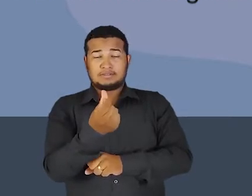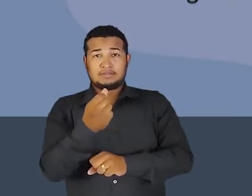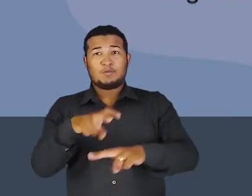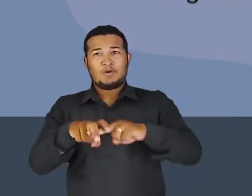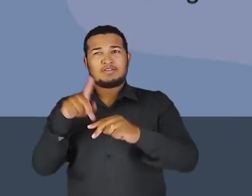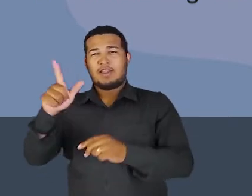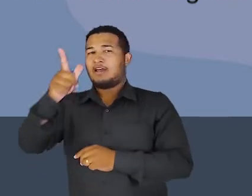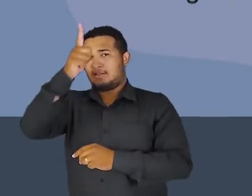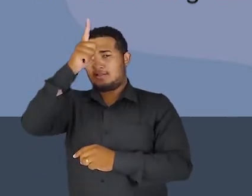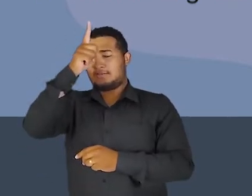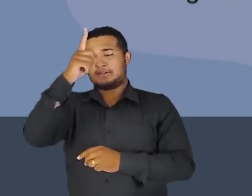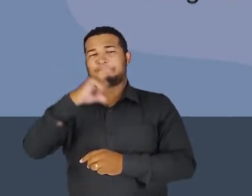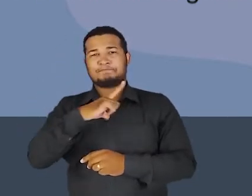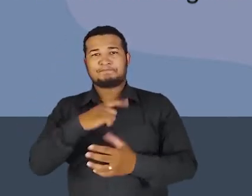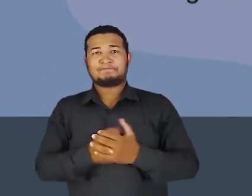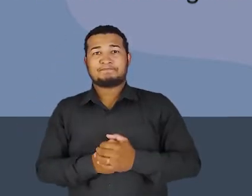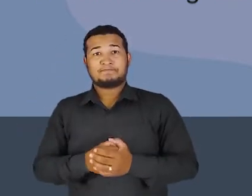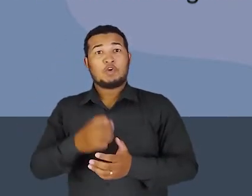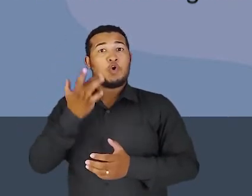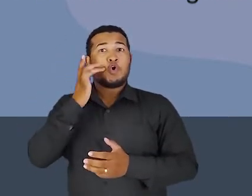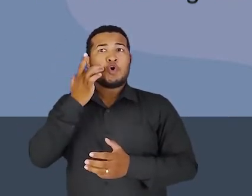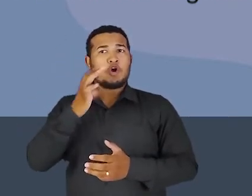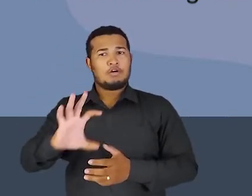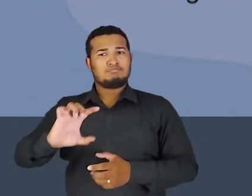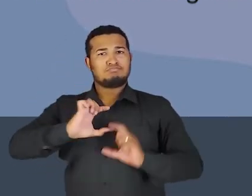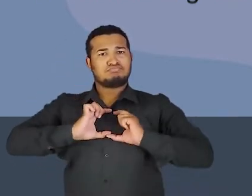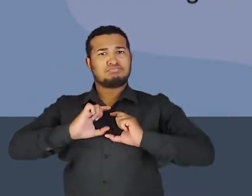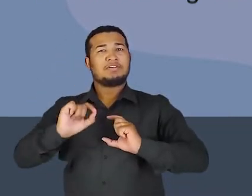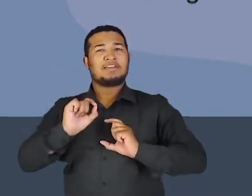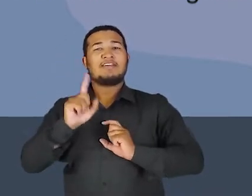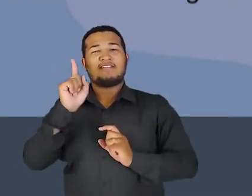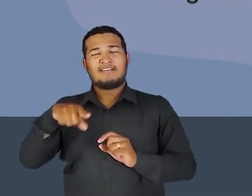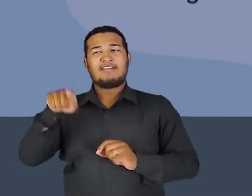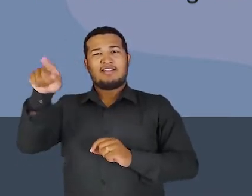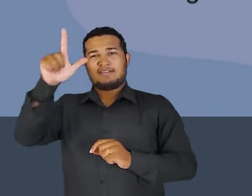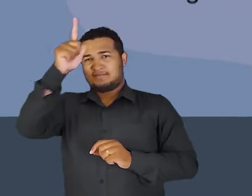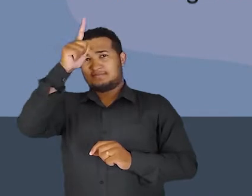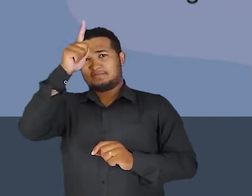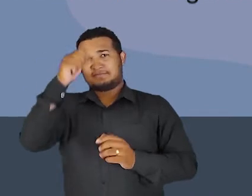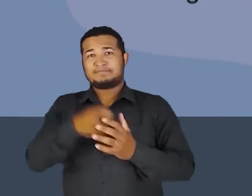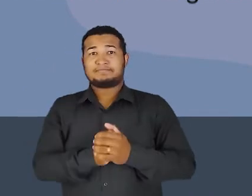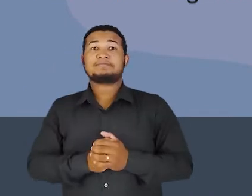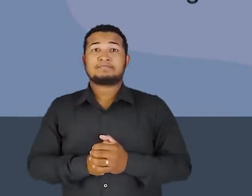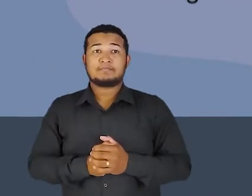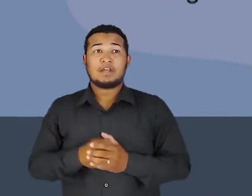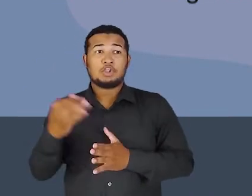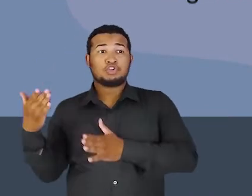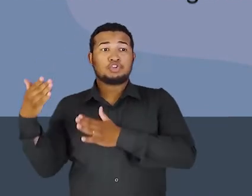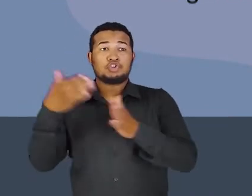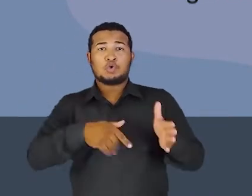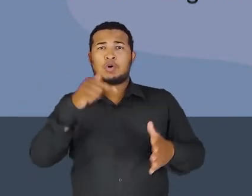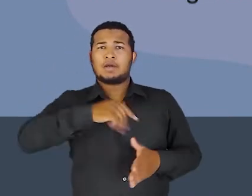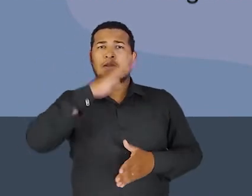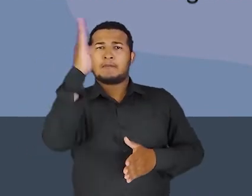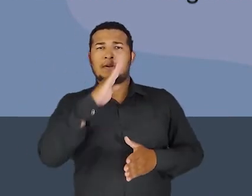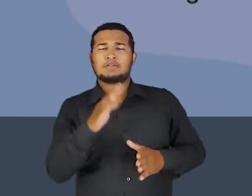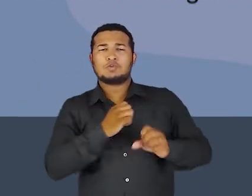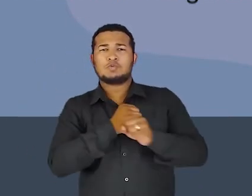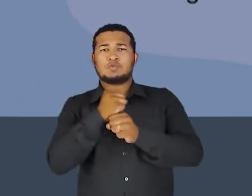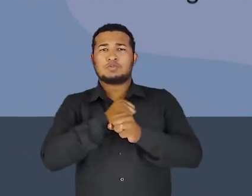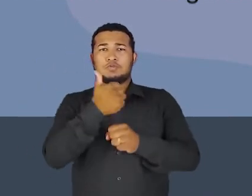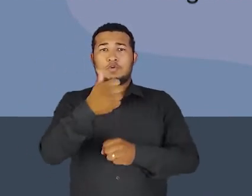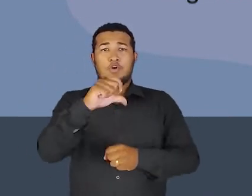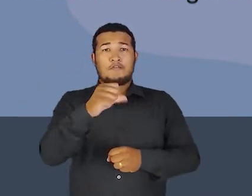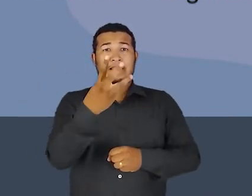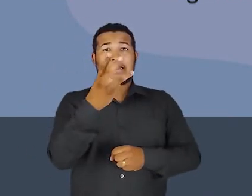Berlim, Alemanha. A medalha de ouro ficou com a seleção alemã. O handebol chegou ao Brasil na década de 1930. Colonos